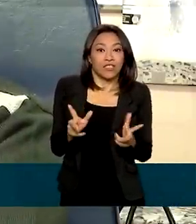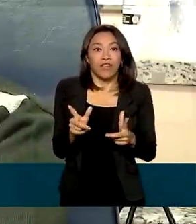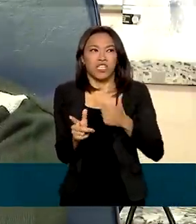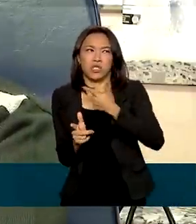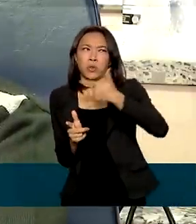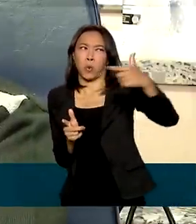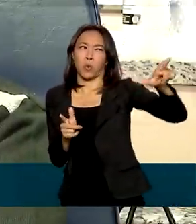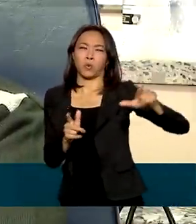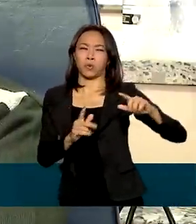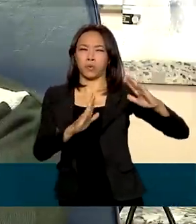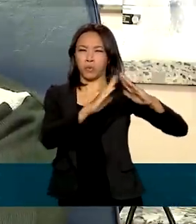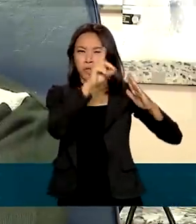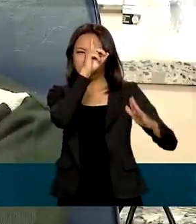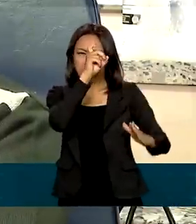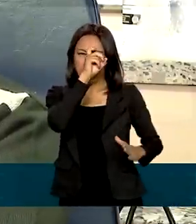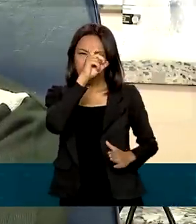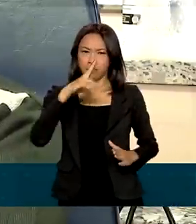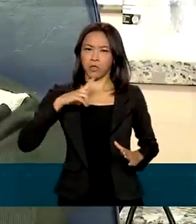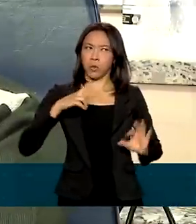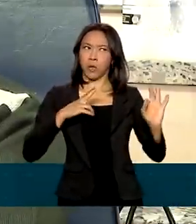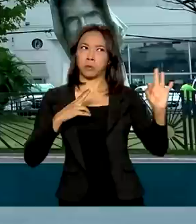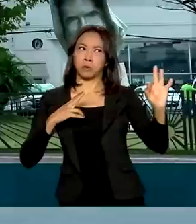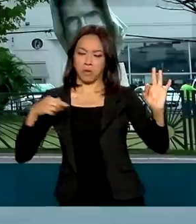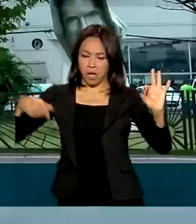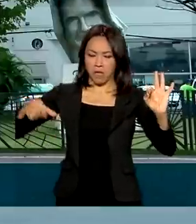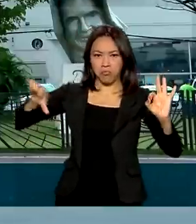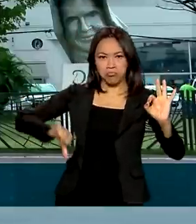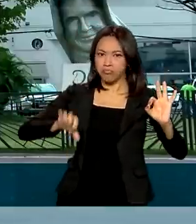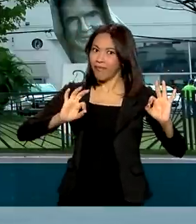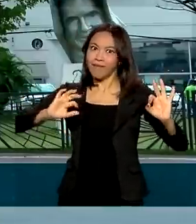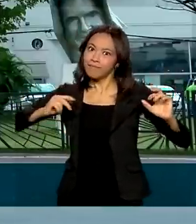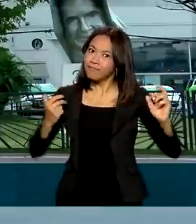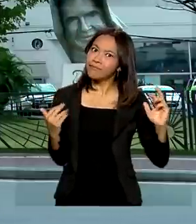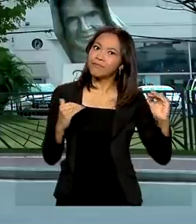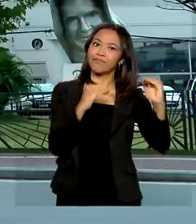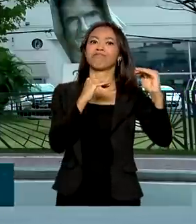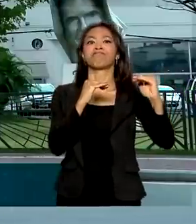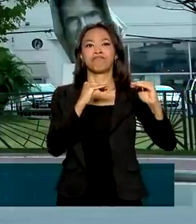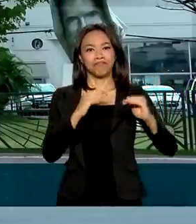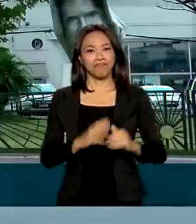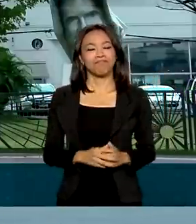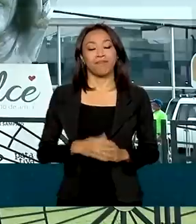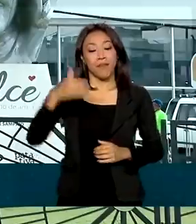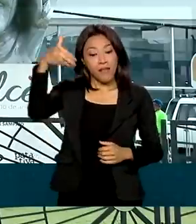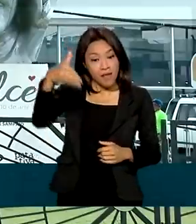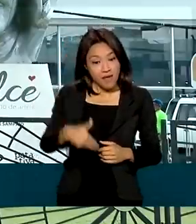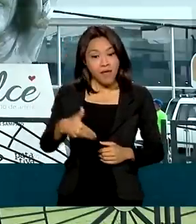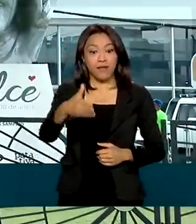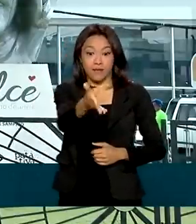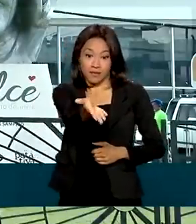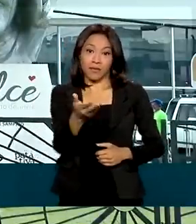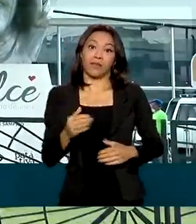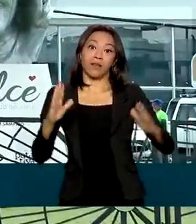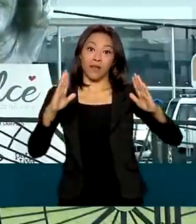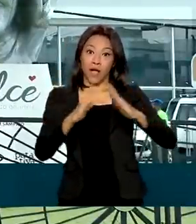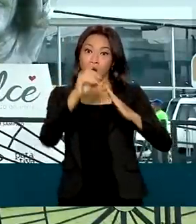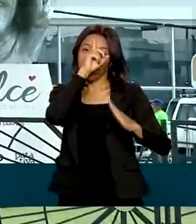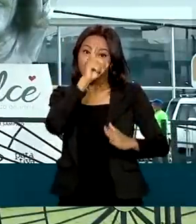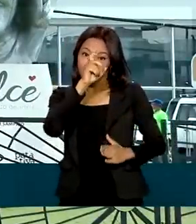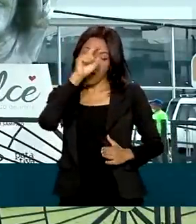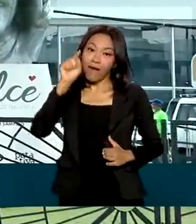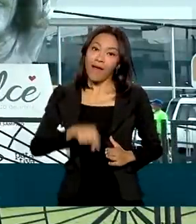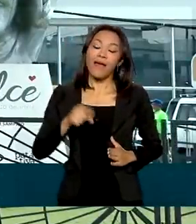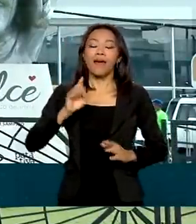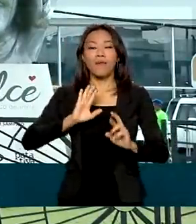hospitais particulares para aqui para o Hospital Irmã Dulce. O Hospital Santo Antônio é considerado o coração das obras sociais